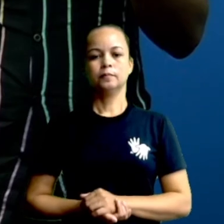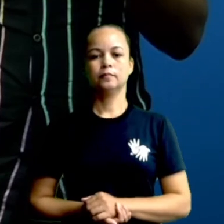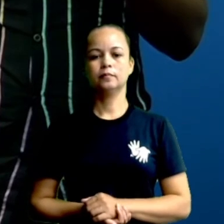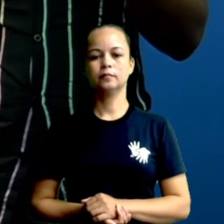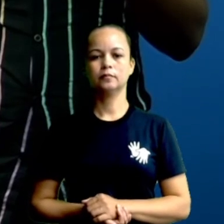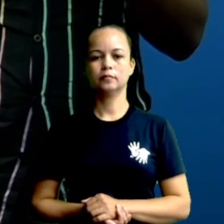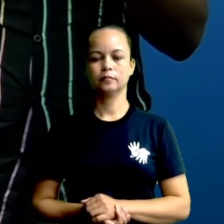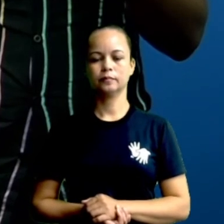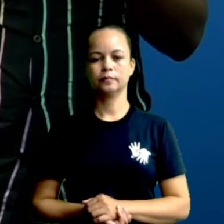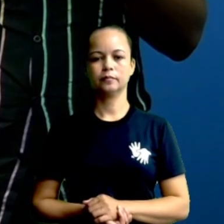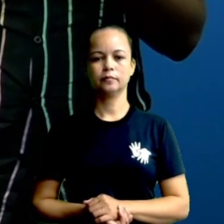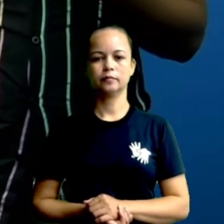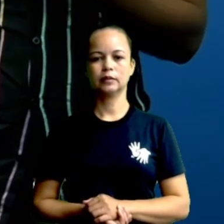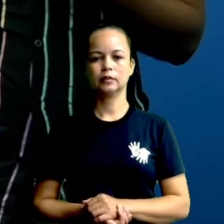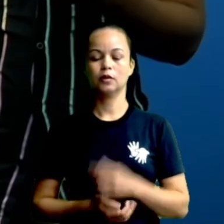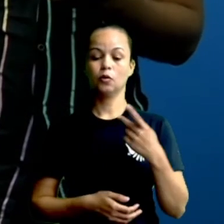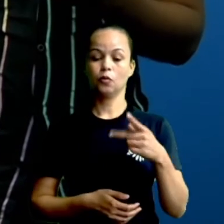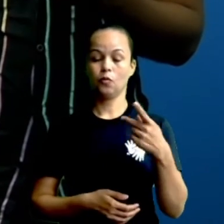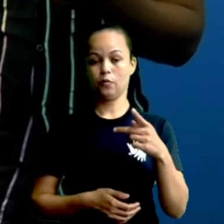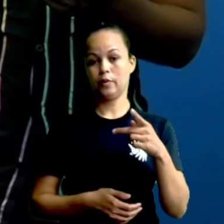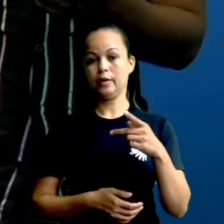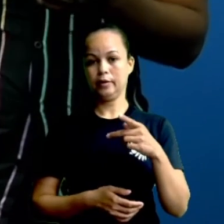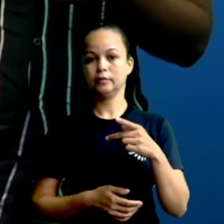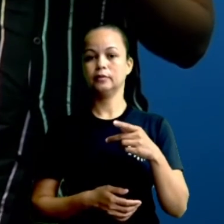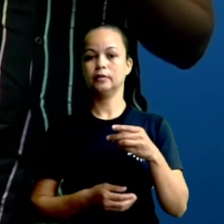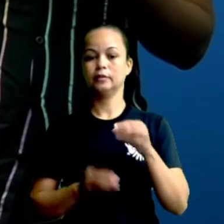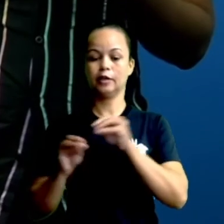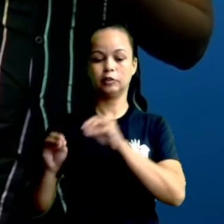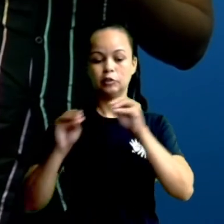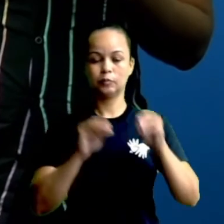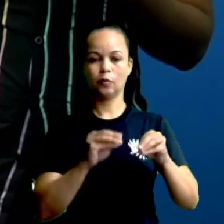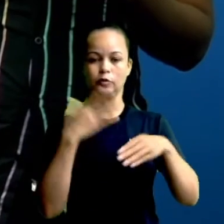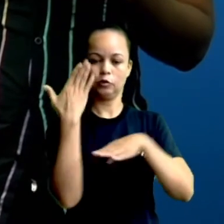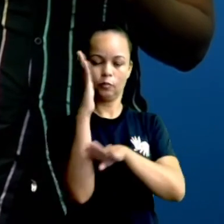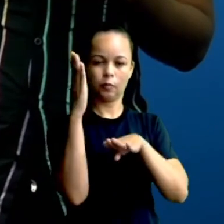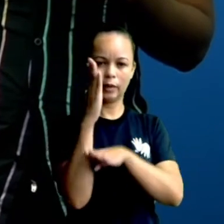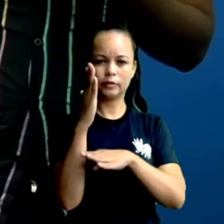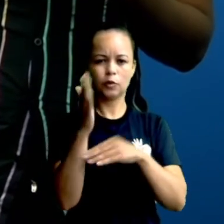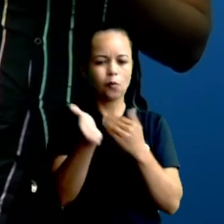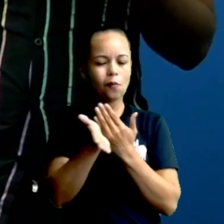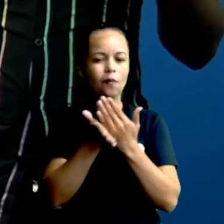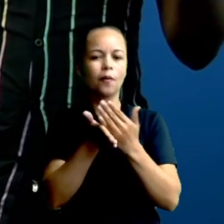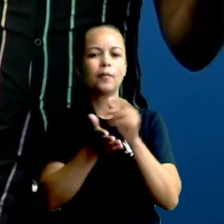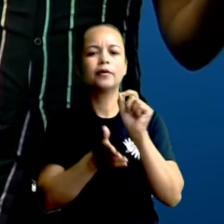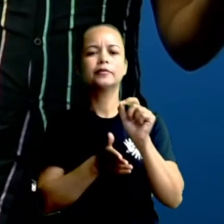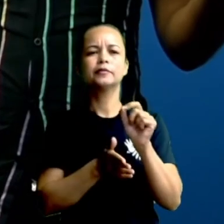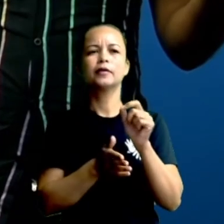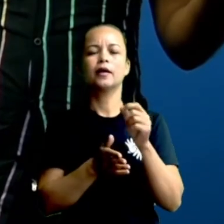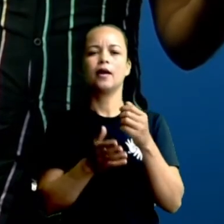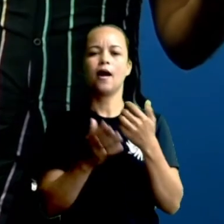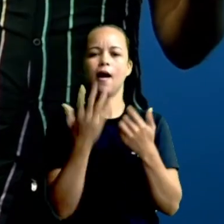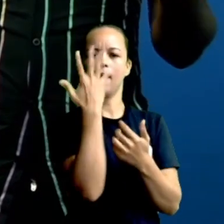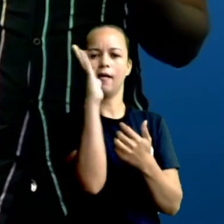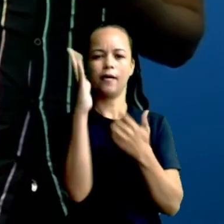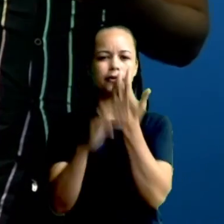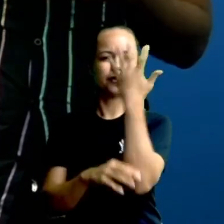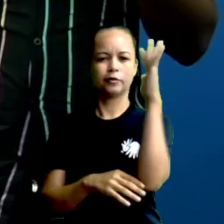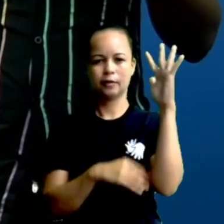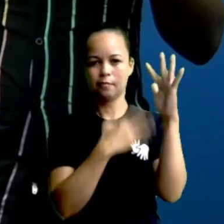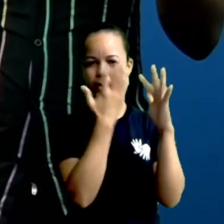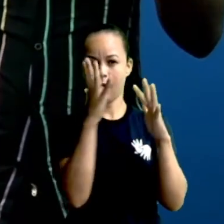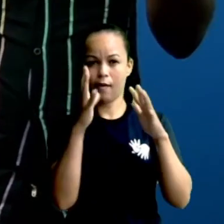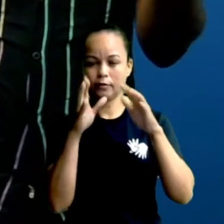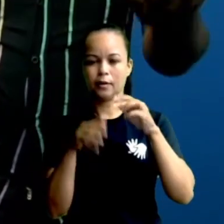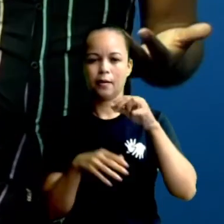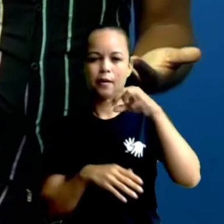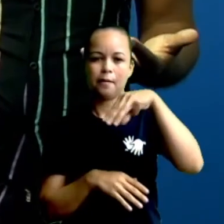com esse transporte do pau-brasil, começa-se, né, a nossa mata atlântica,